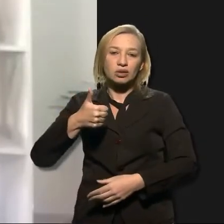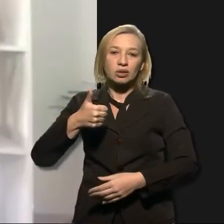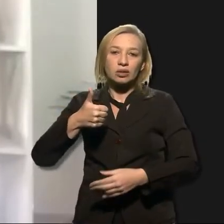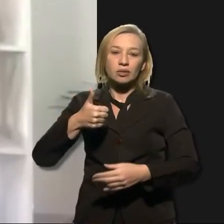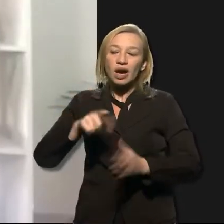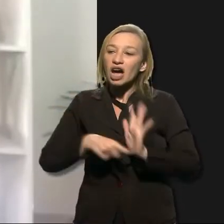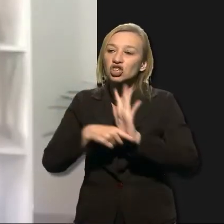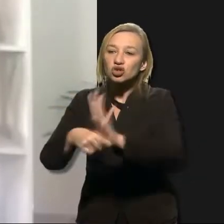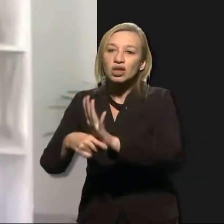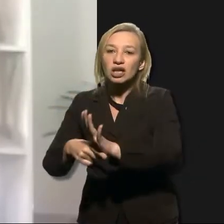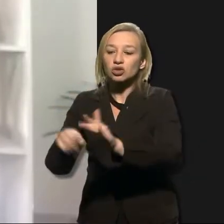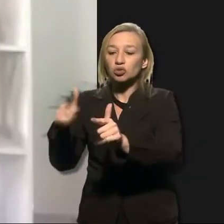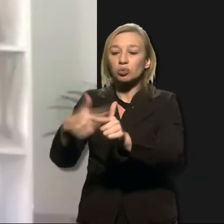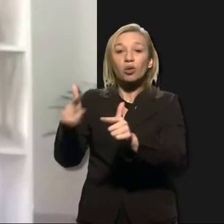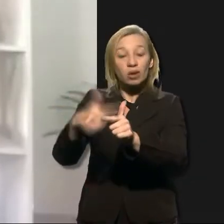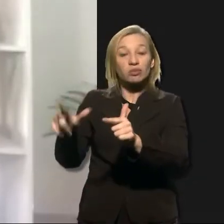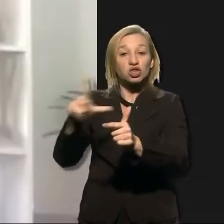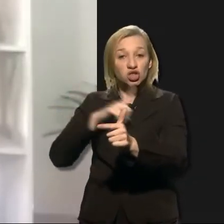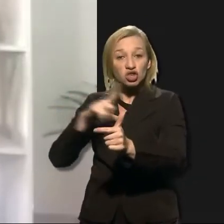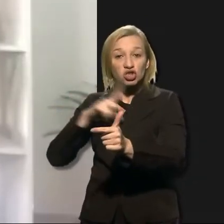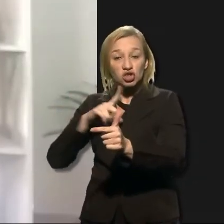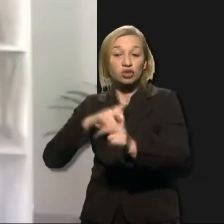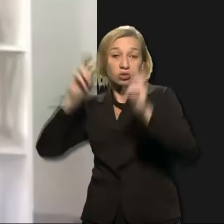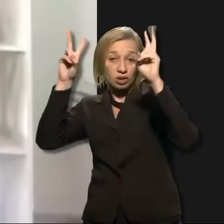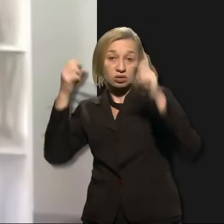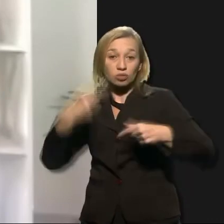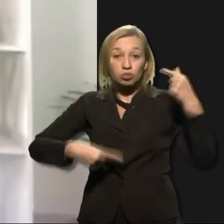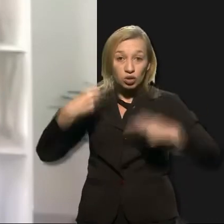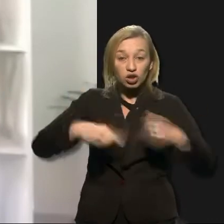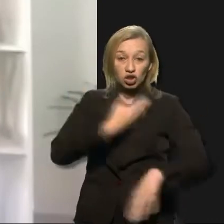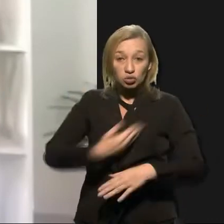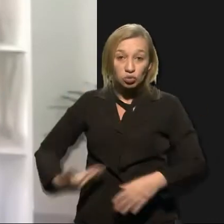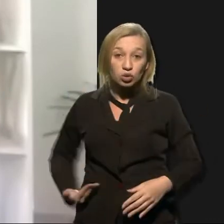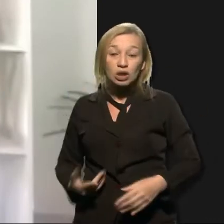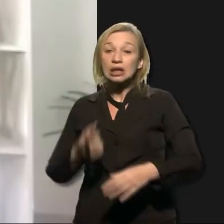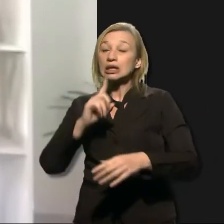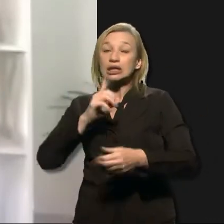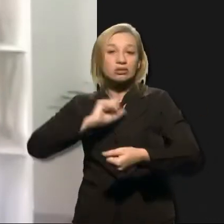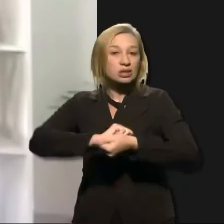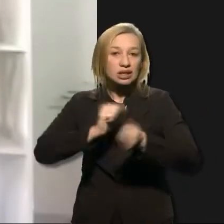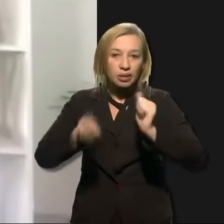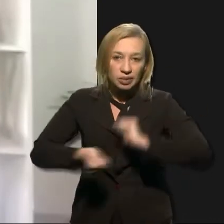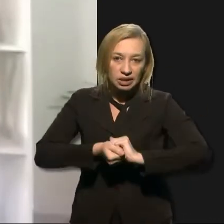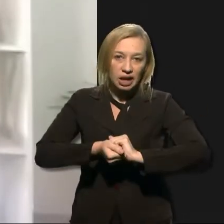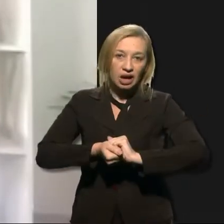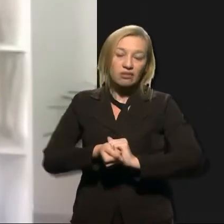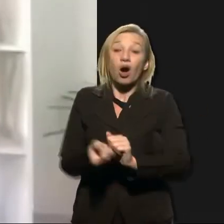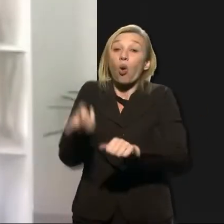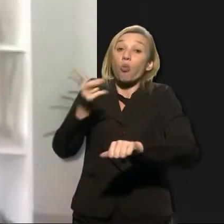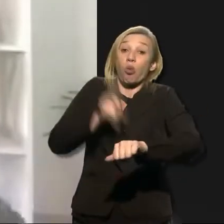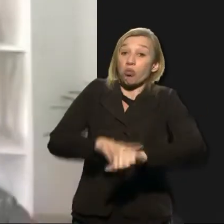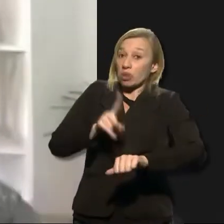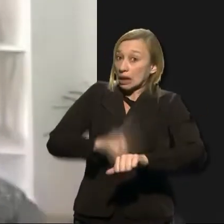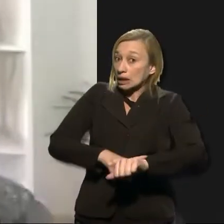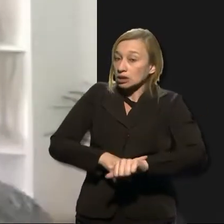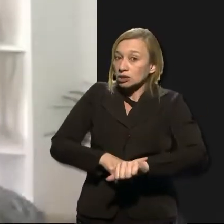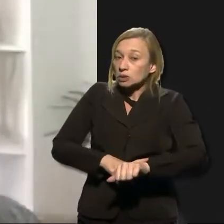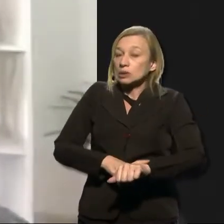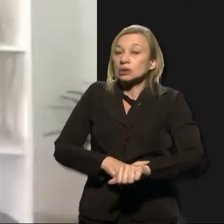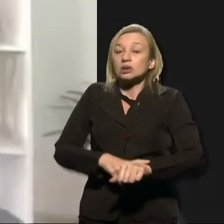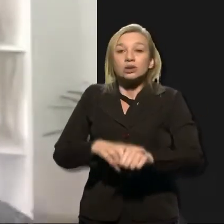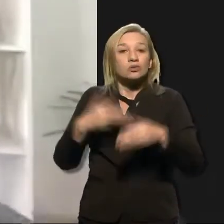no primeiro momento para sanar os problemas concretos com relação às políticas públicas que ainda